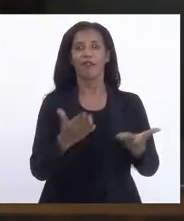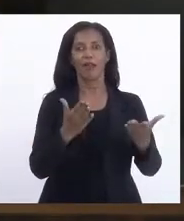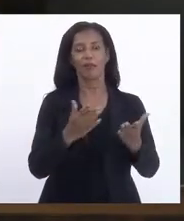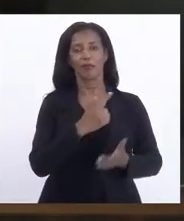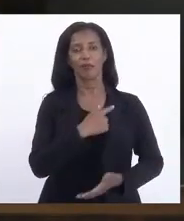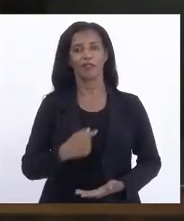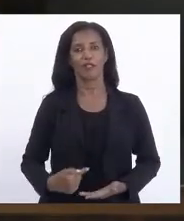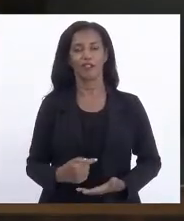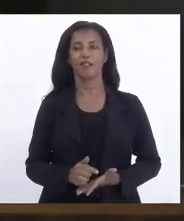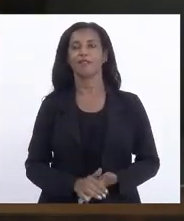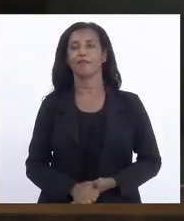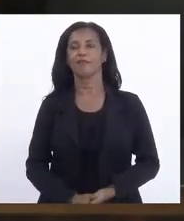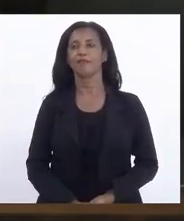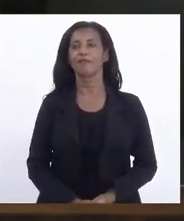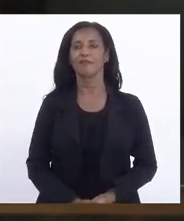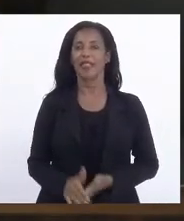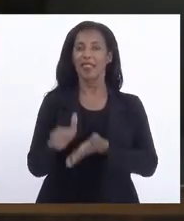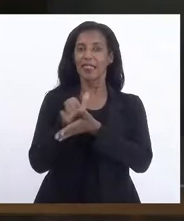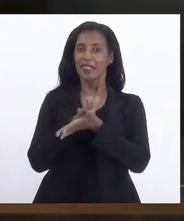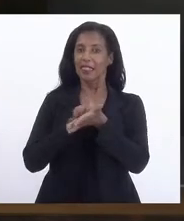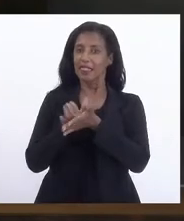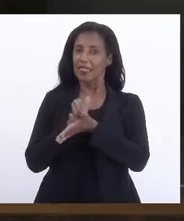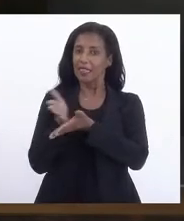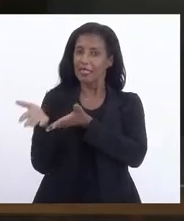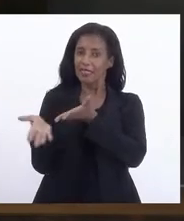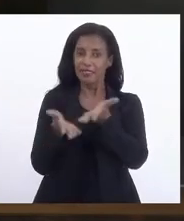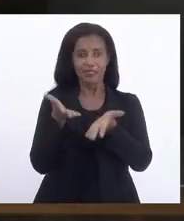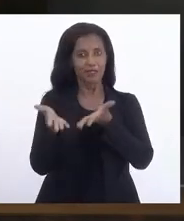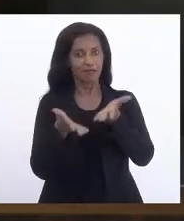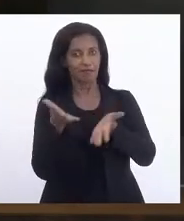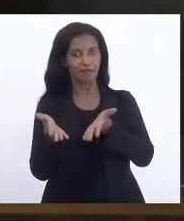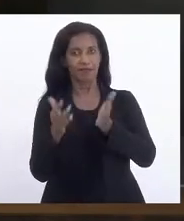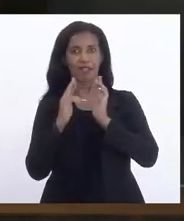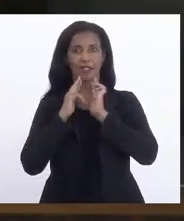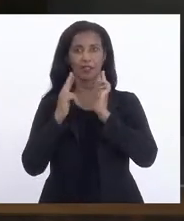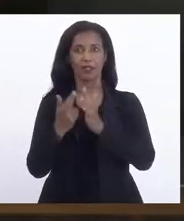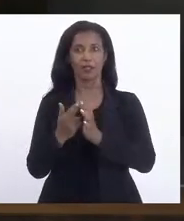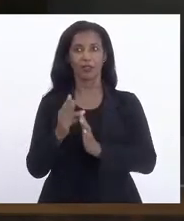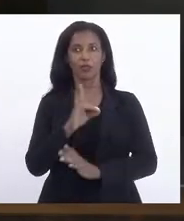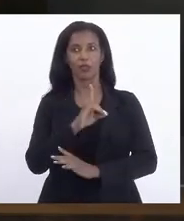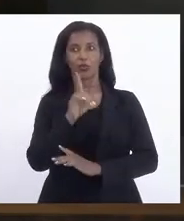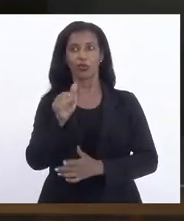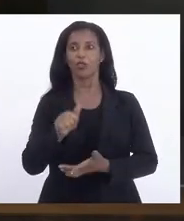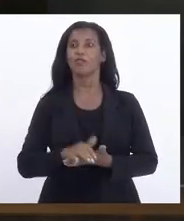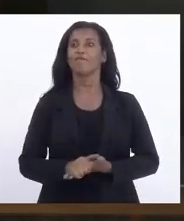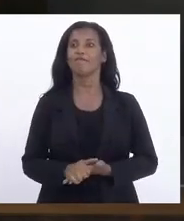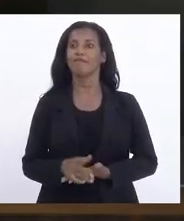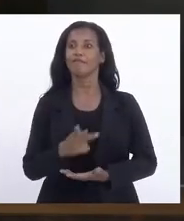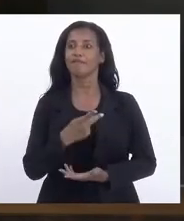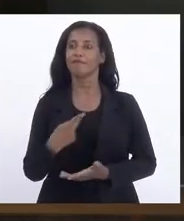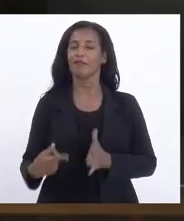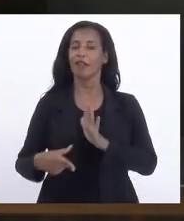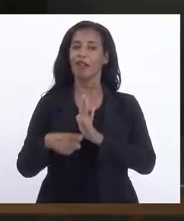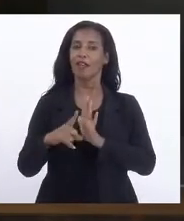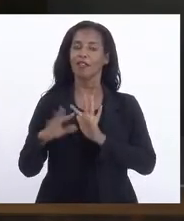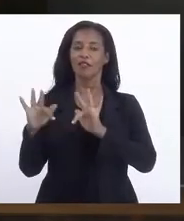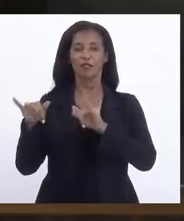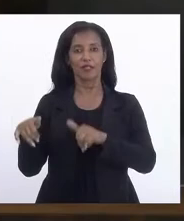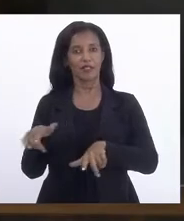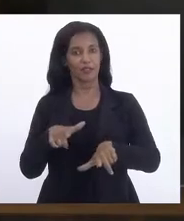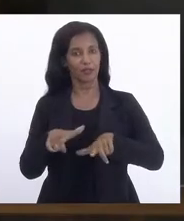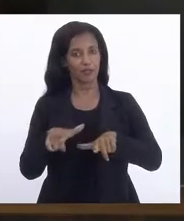governador. Nada mais a tratar na sessão extraordinária do dia. Presidência, antes de encerrar os